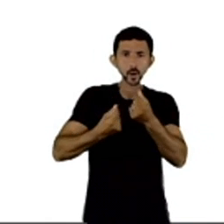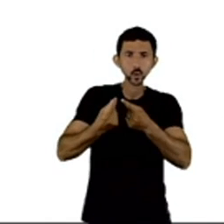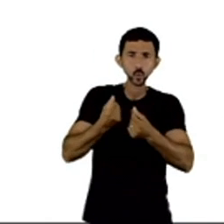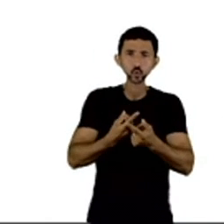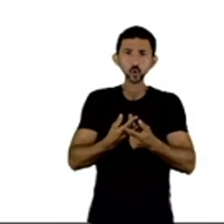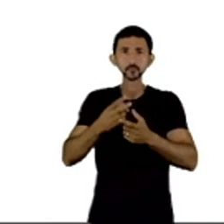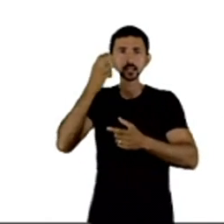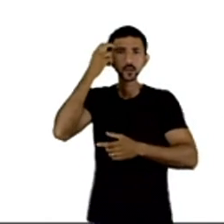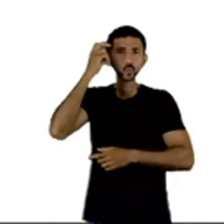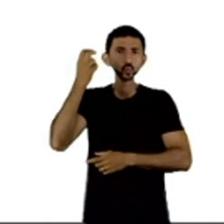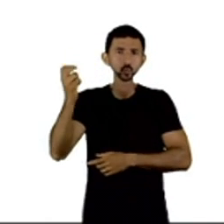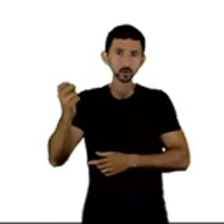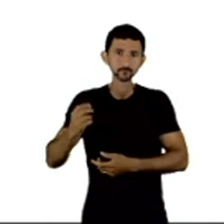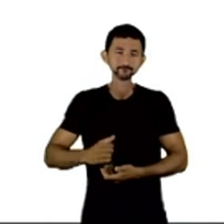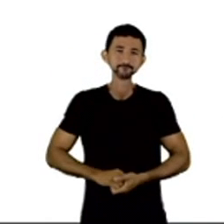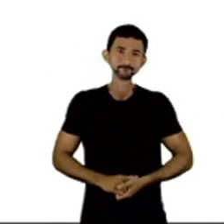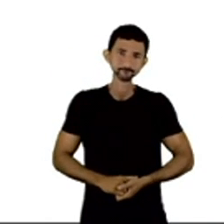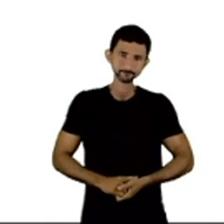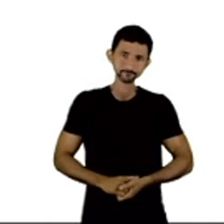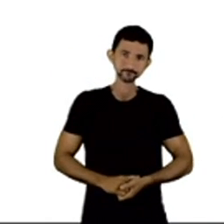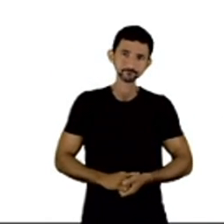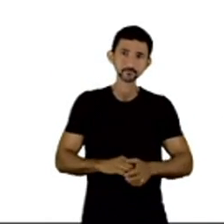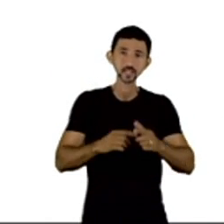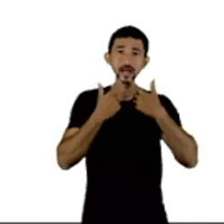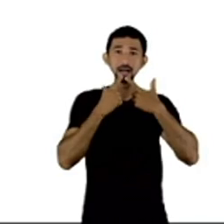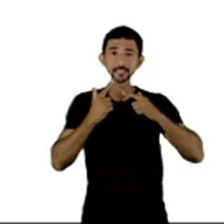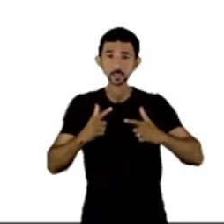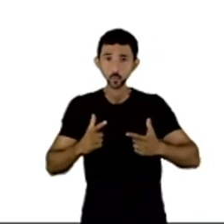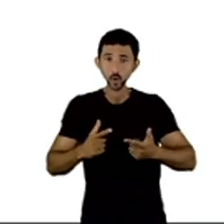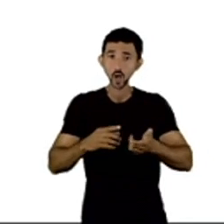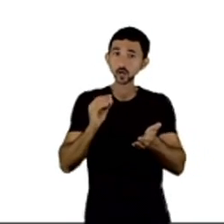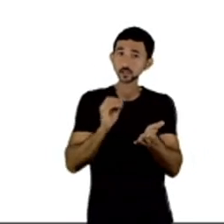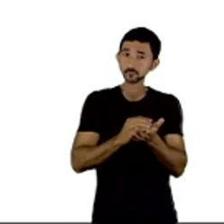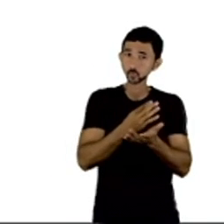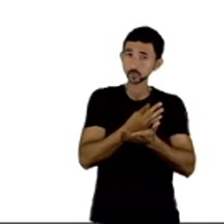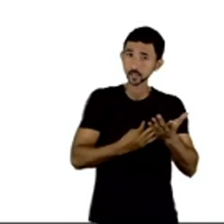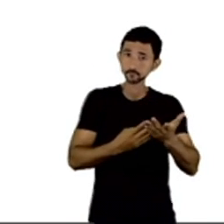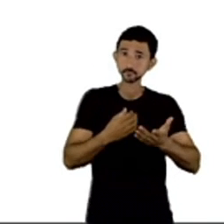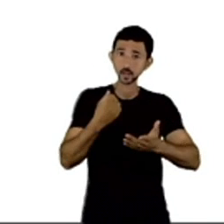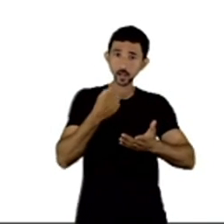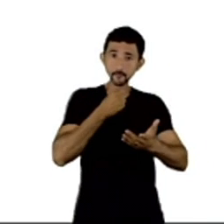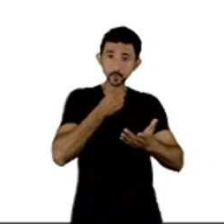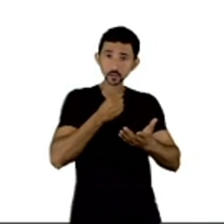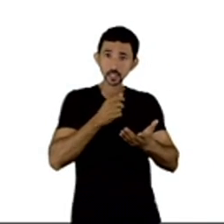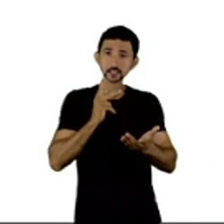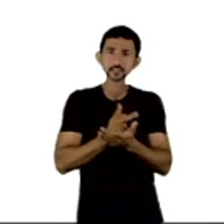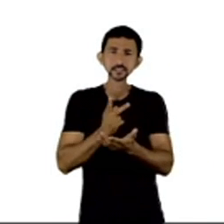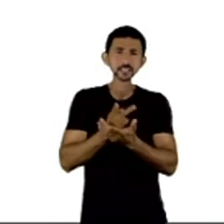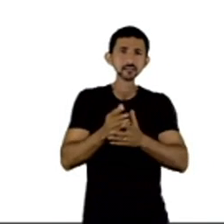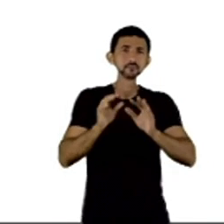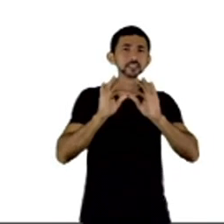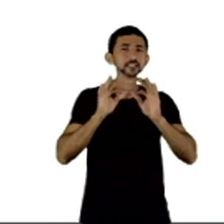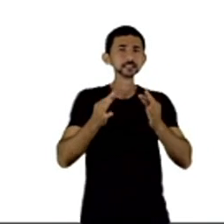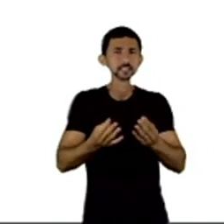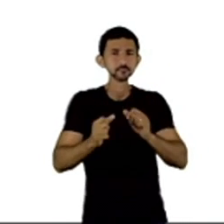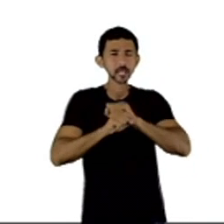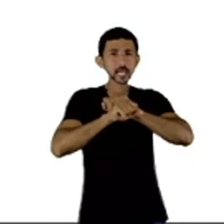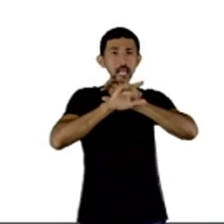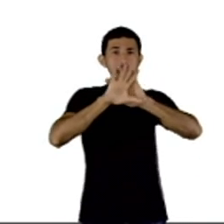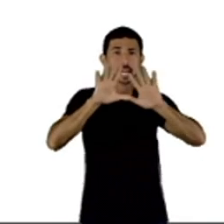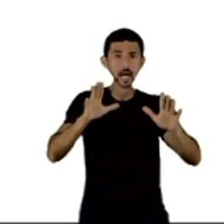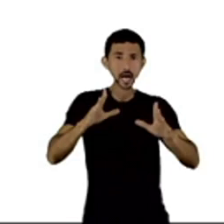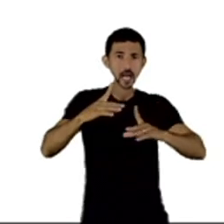e culturais. A linguagem da reportagem, meu aluno, sempre será simples, clara